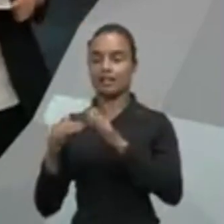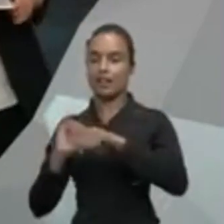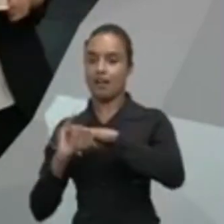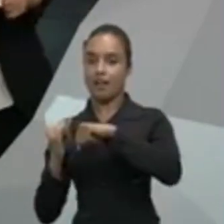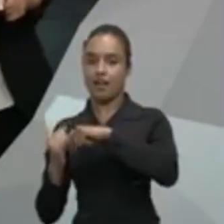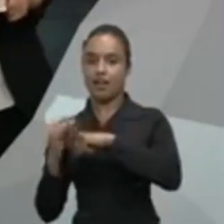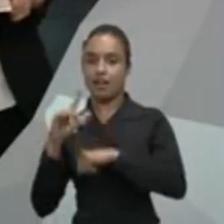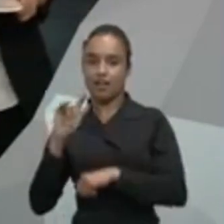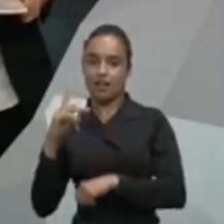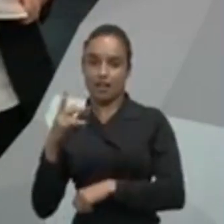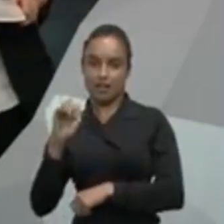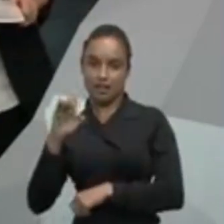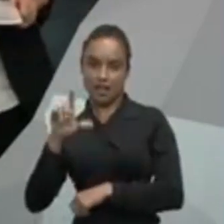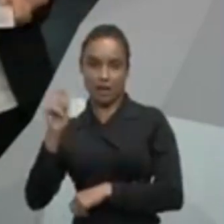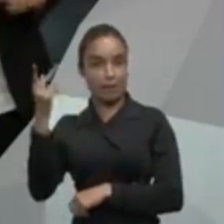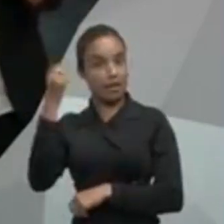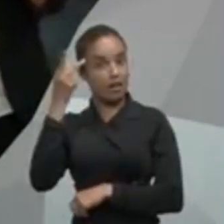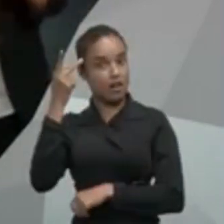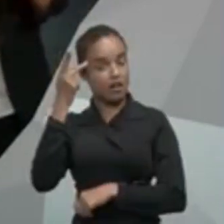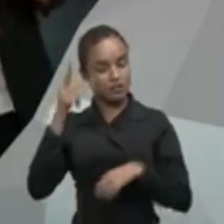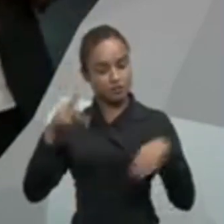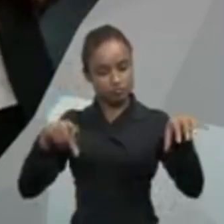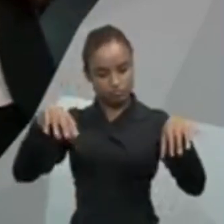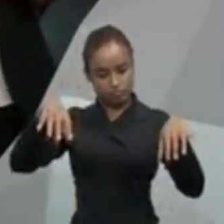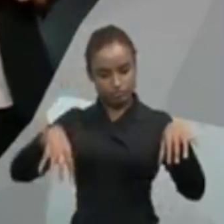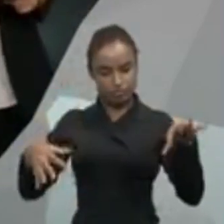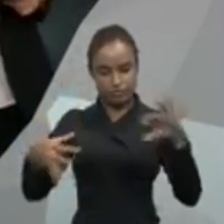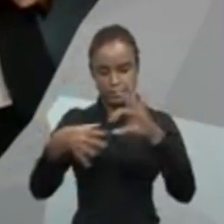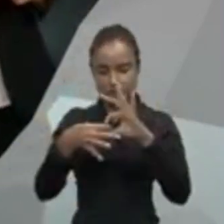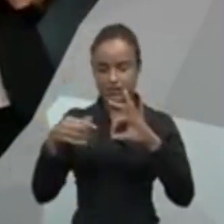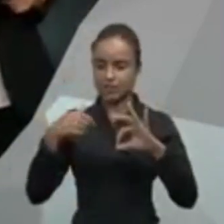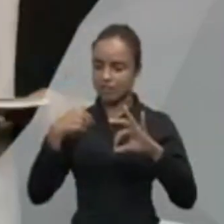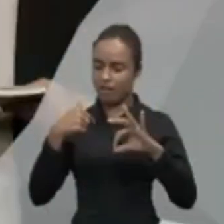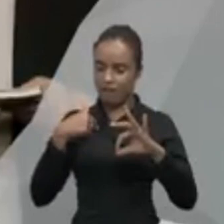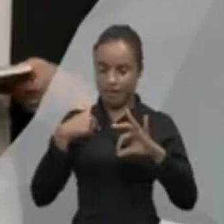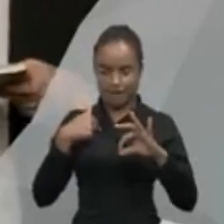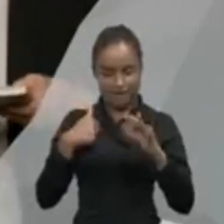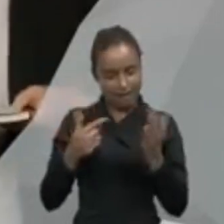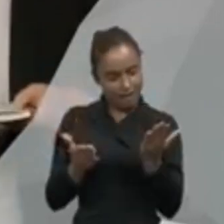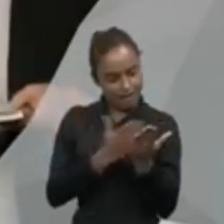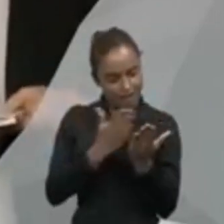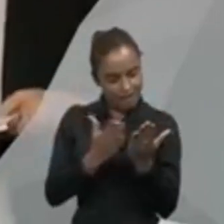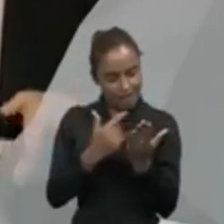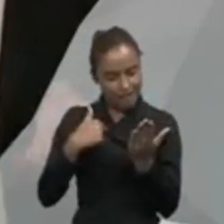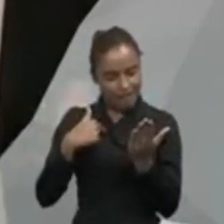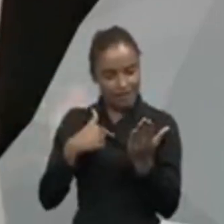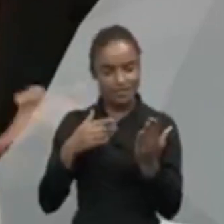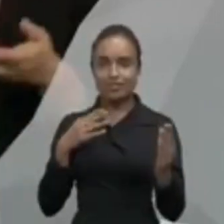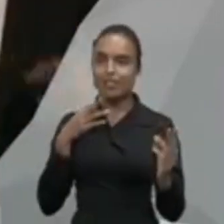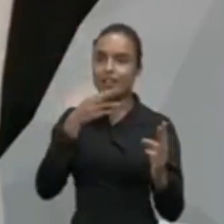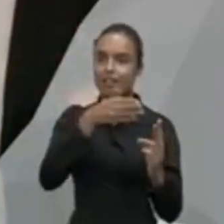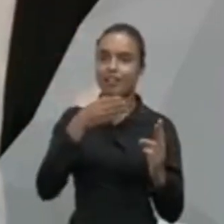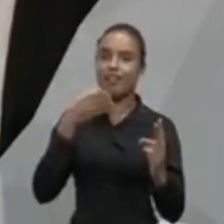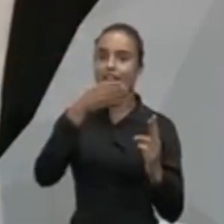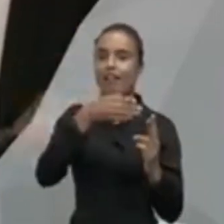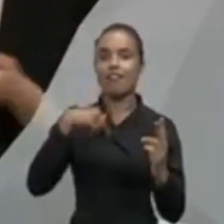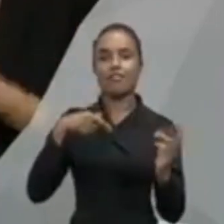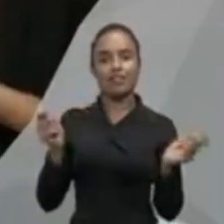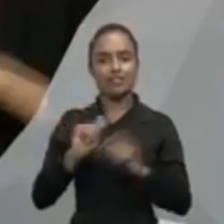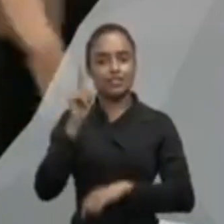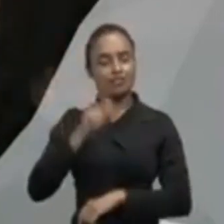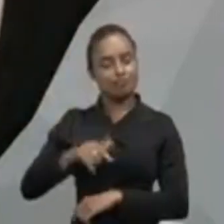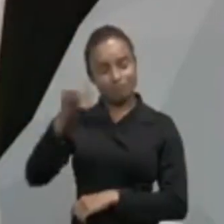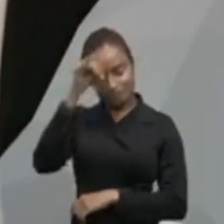procurando referências. Mas olha, eu fiquei boba com o tamanho dessas pontes. Avanços como esses são possíveis graças